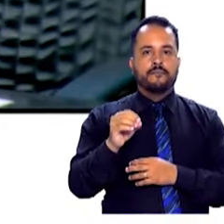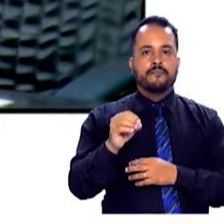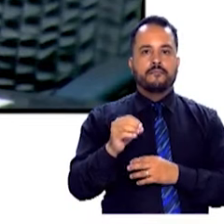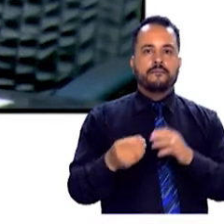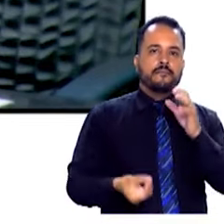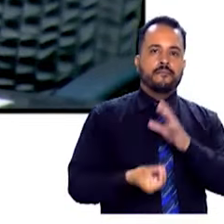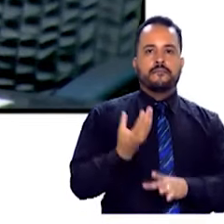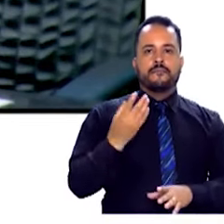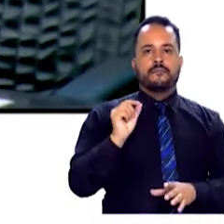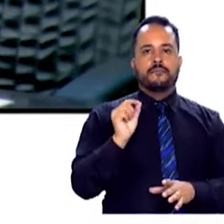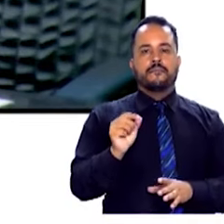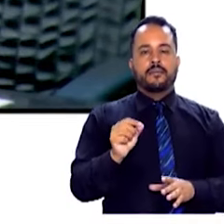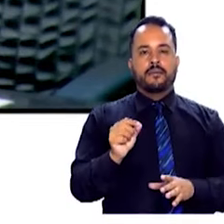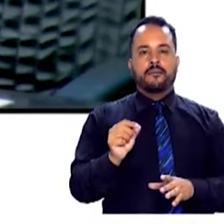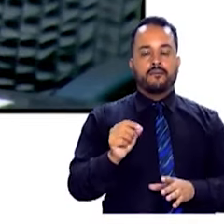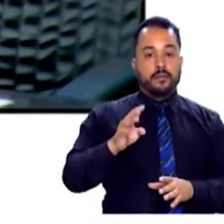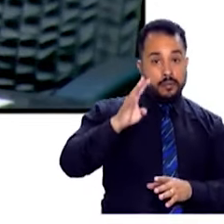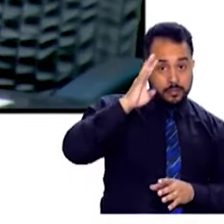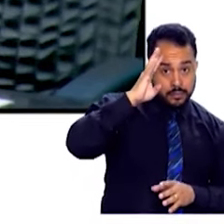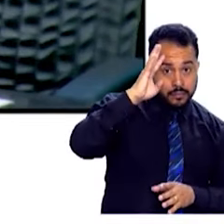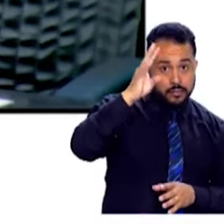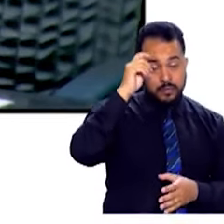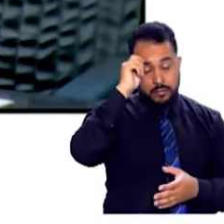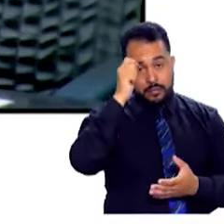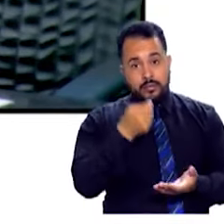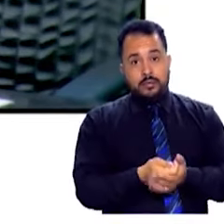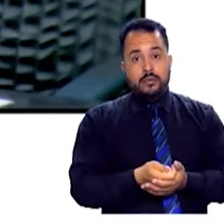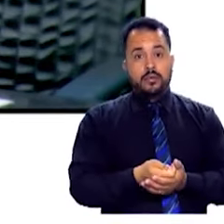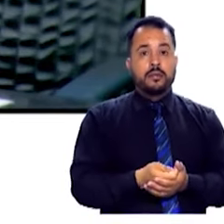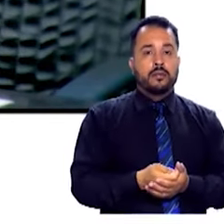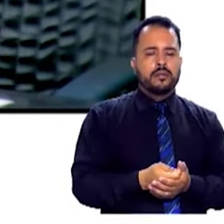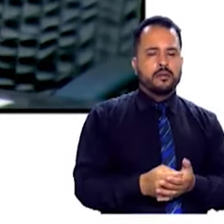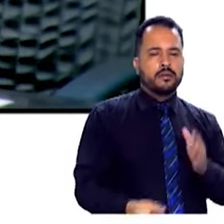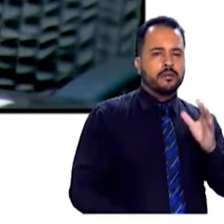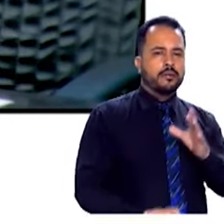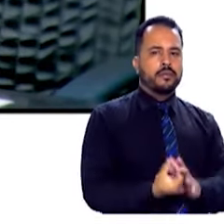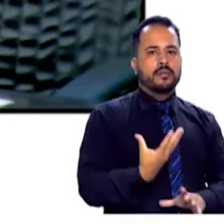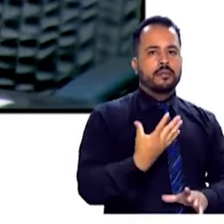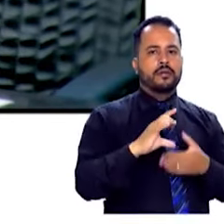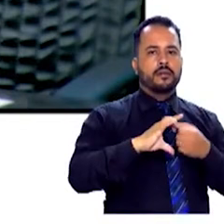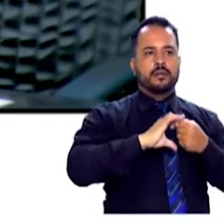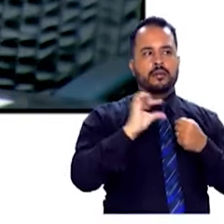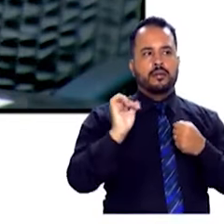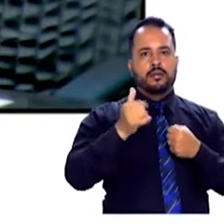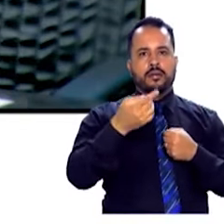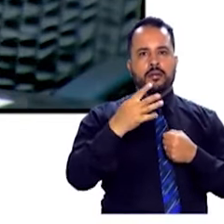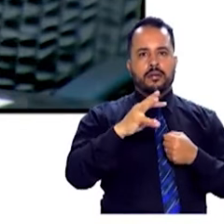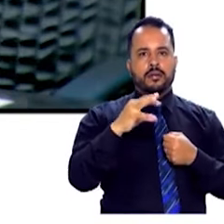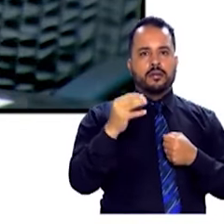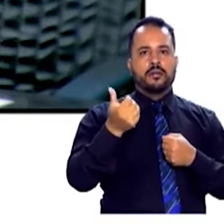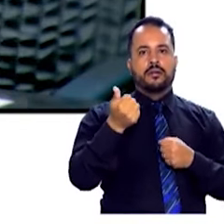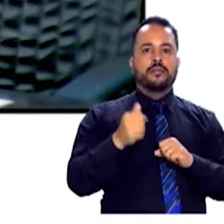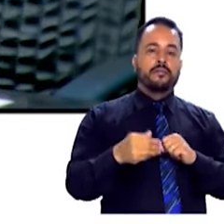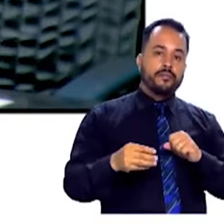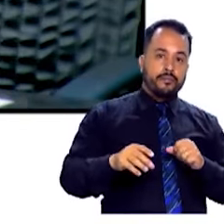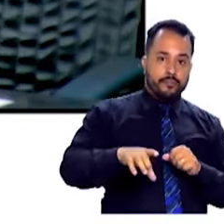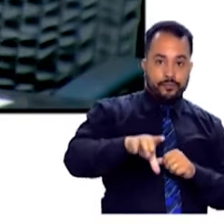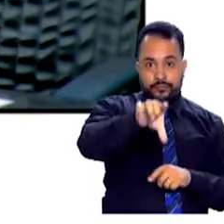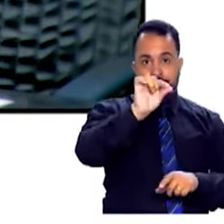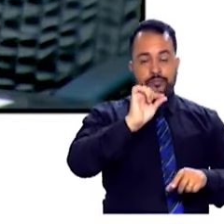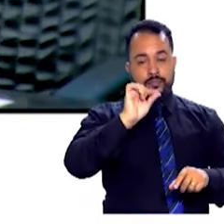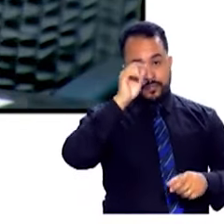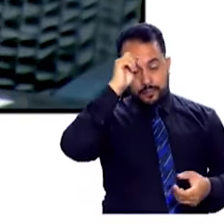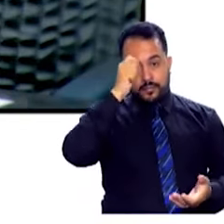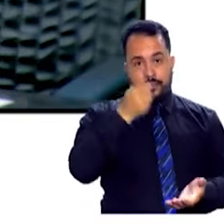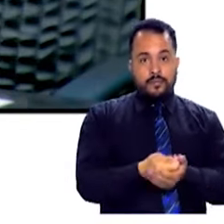esse filtro no no item 49 da fundamentação da decisão prevendo como uma das hipóteses de